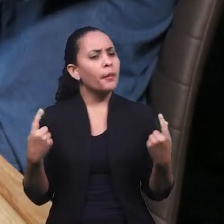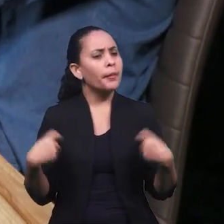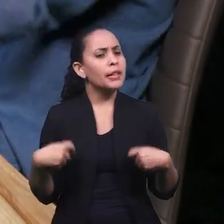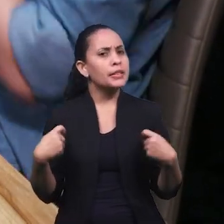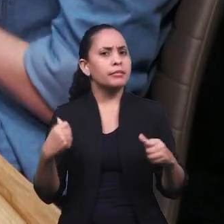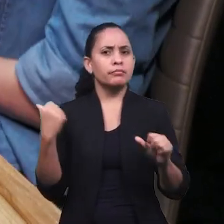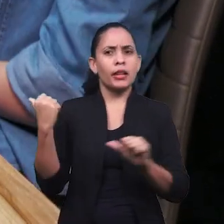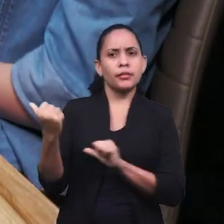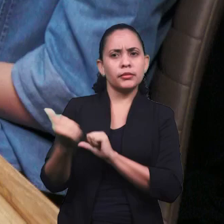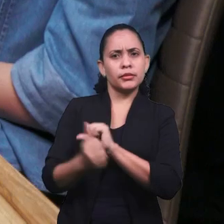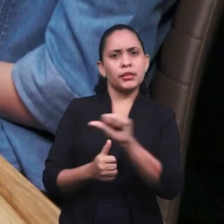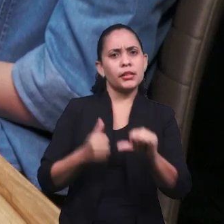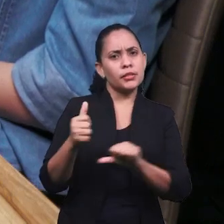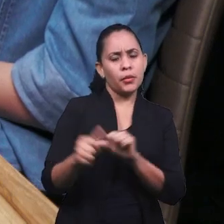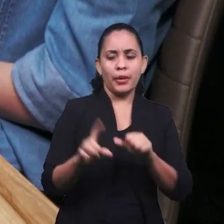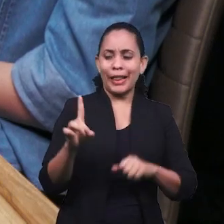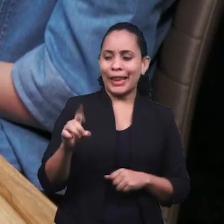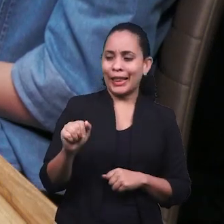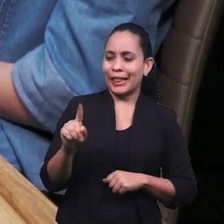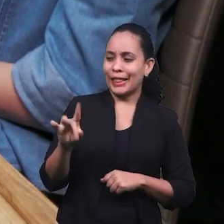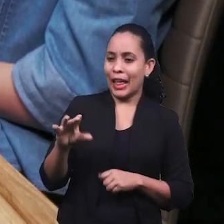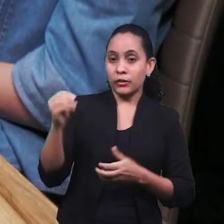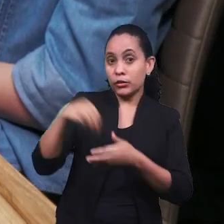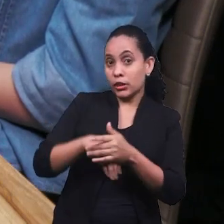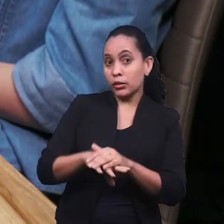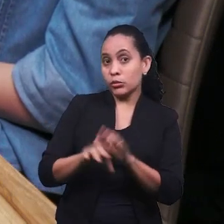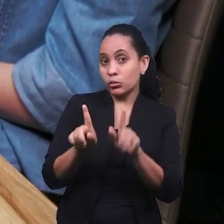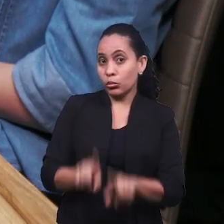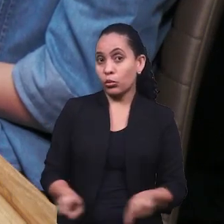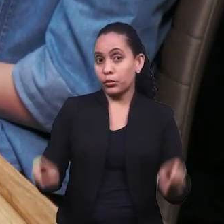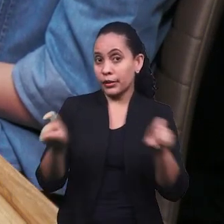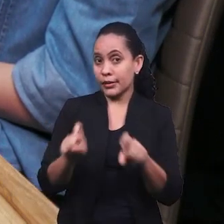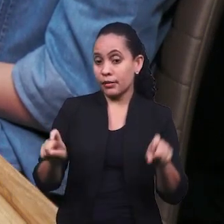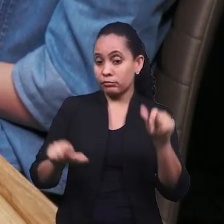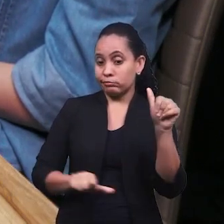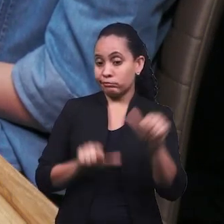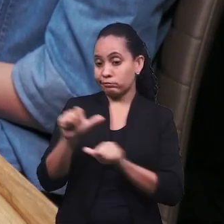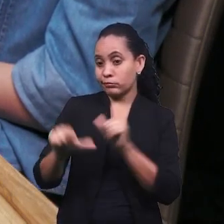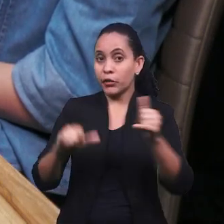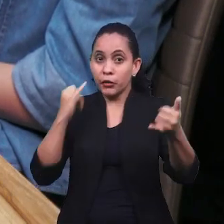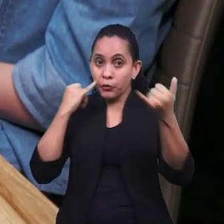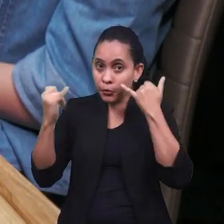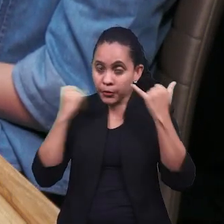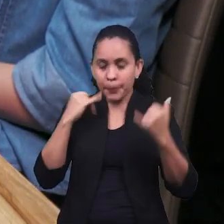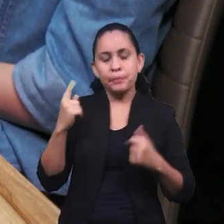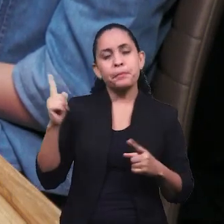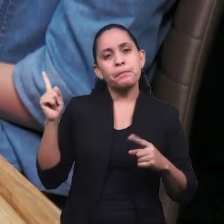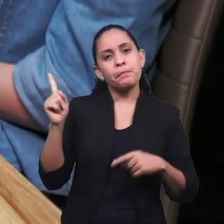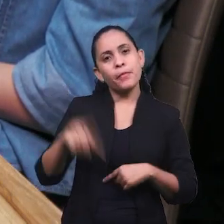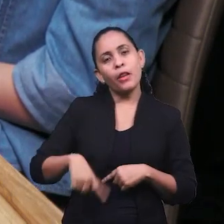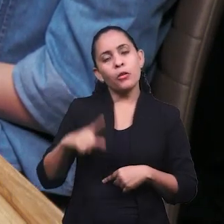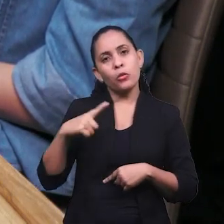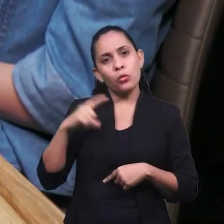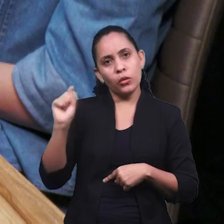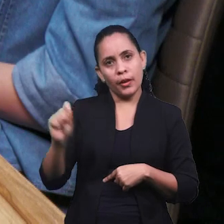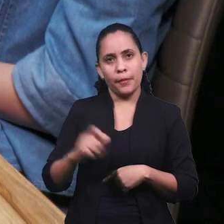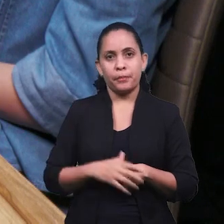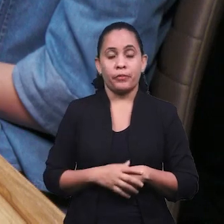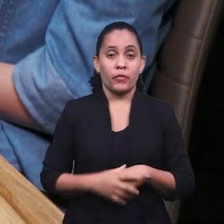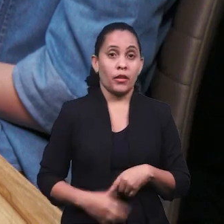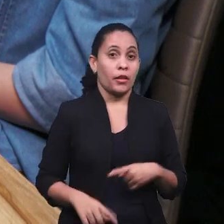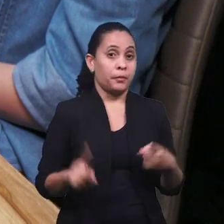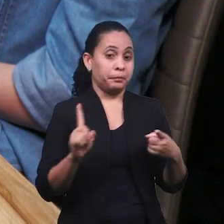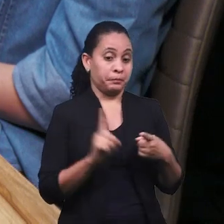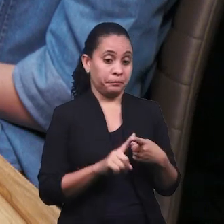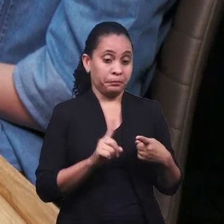informação agora tem que gerar conhecimento, e o conhecimento, se trabalhar nele para gerar até sabedoria